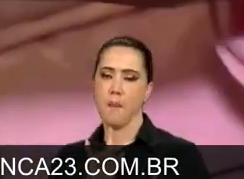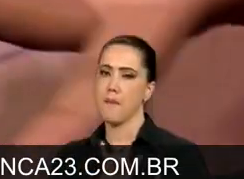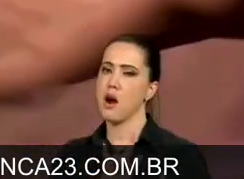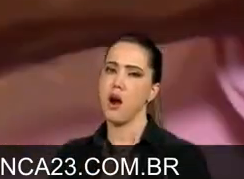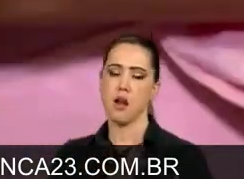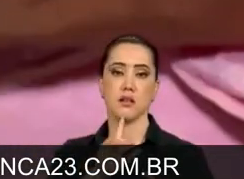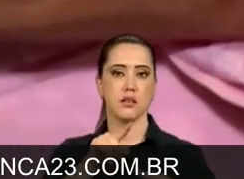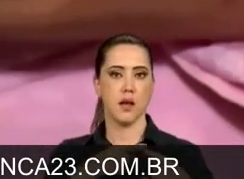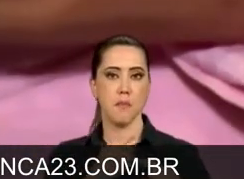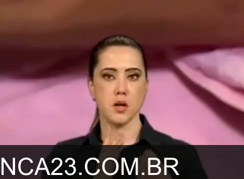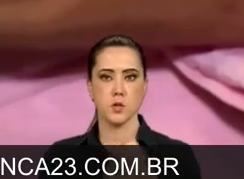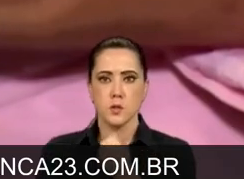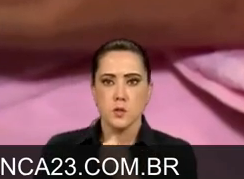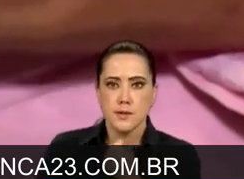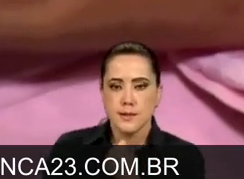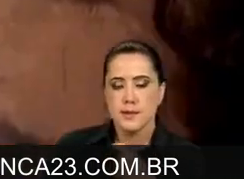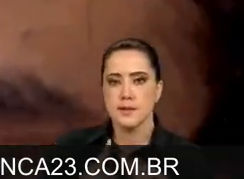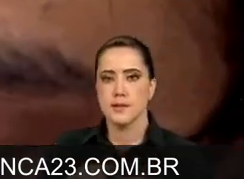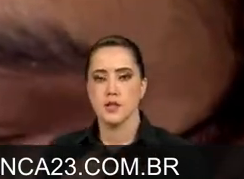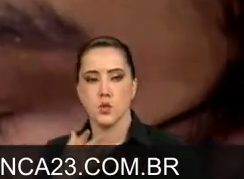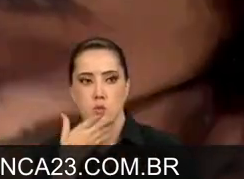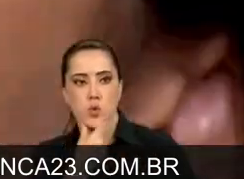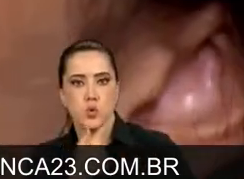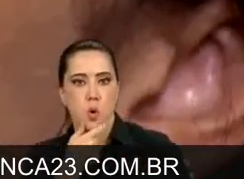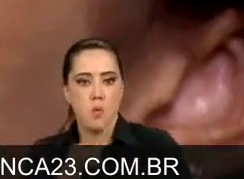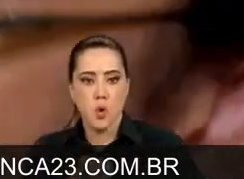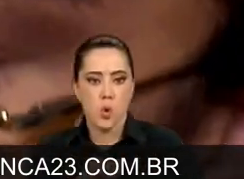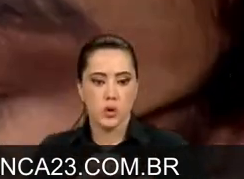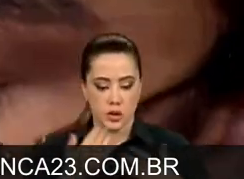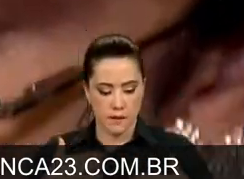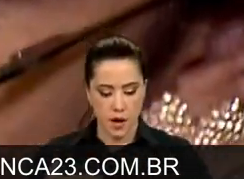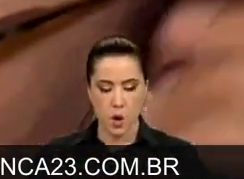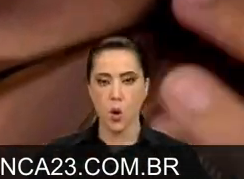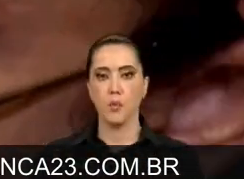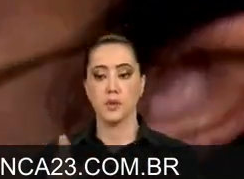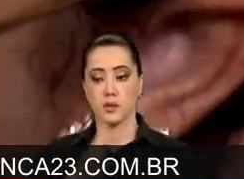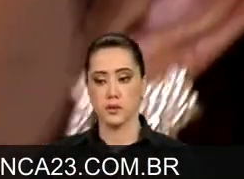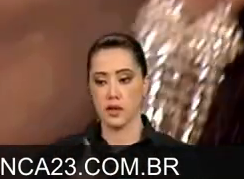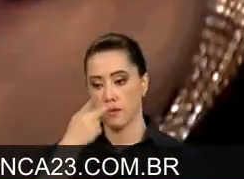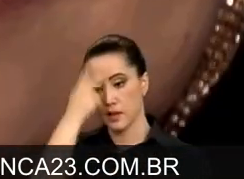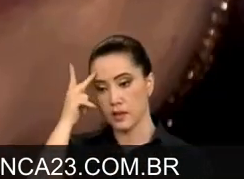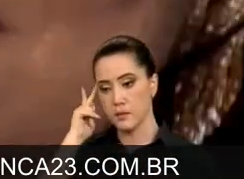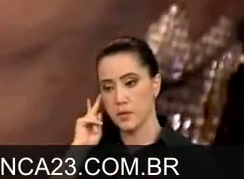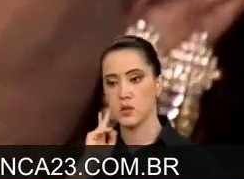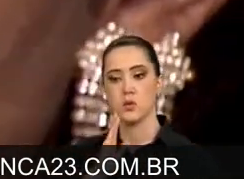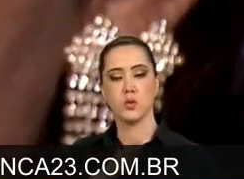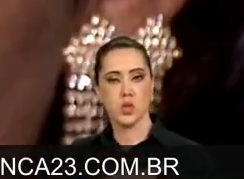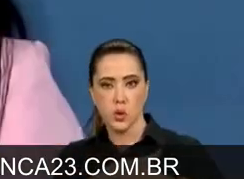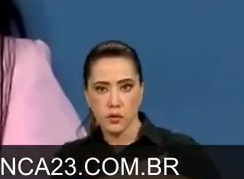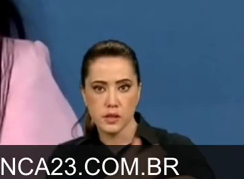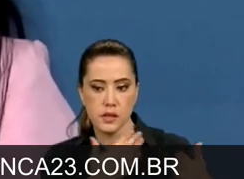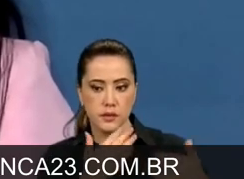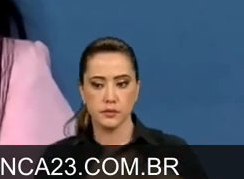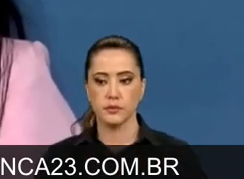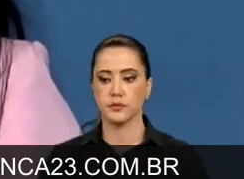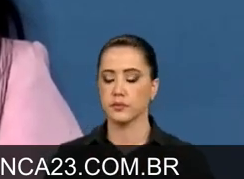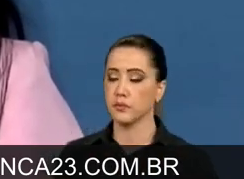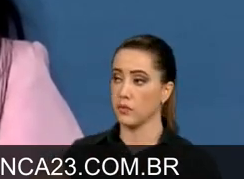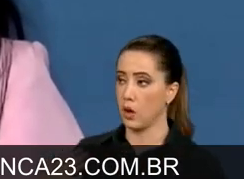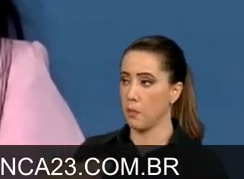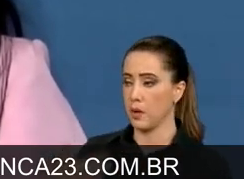ciumento. Depois, um homem possessivo que controlava as roupas que Lohana usava, as pessoas com quem se relacionava. Ele começou